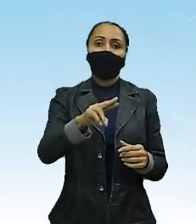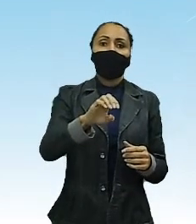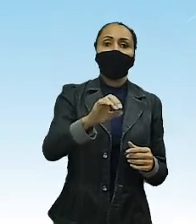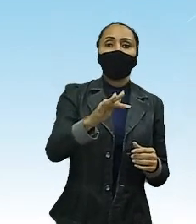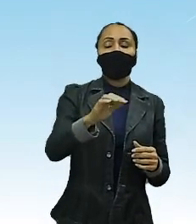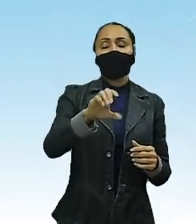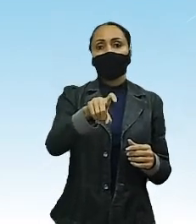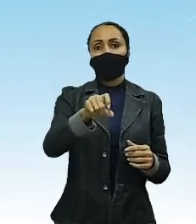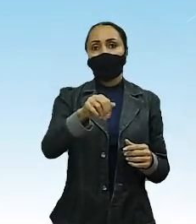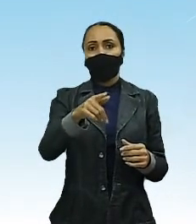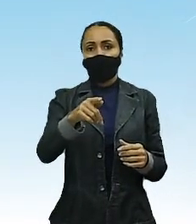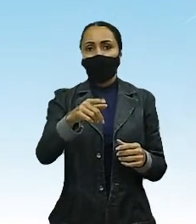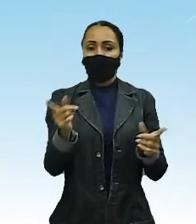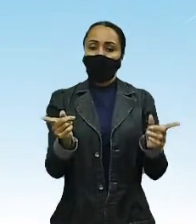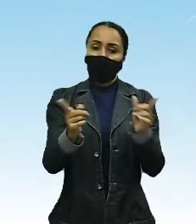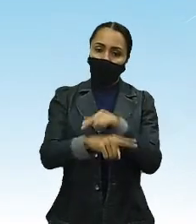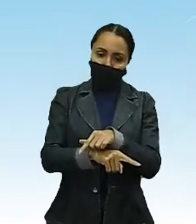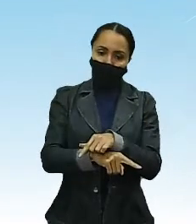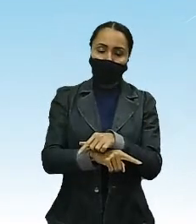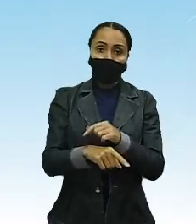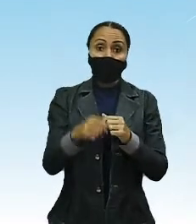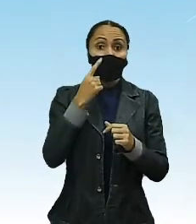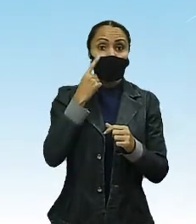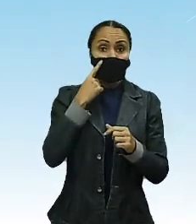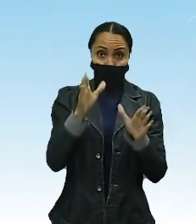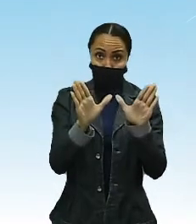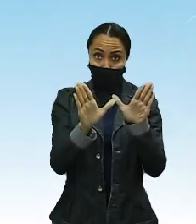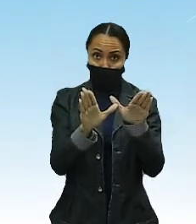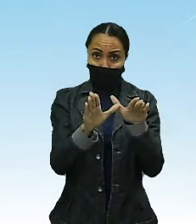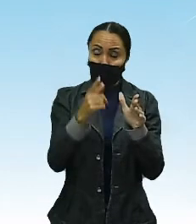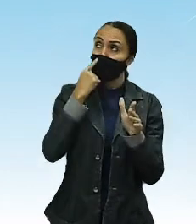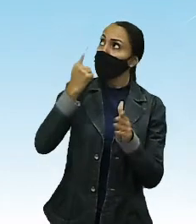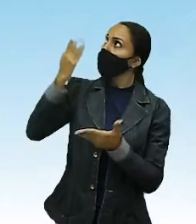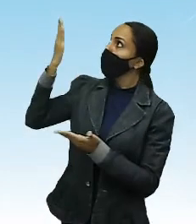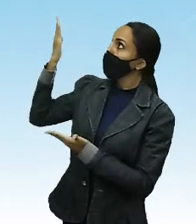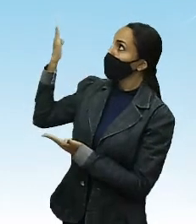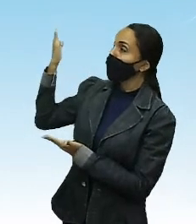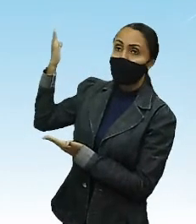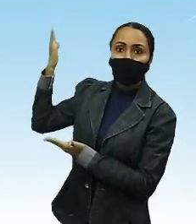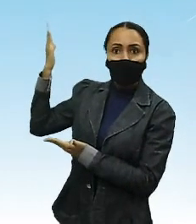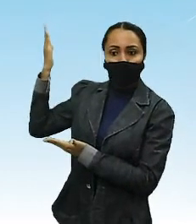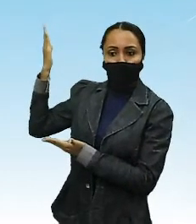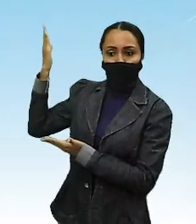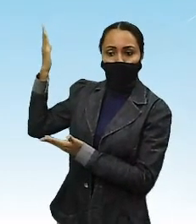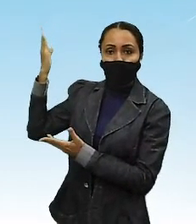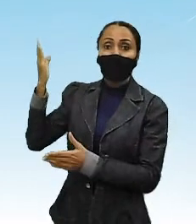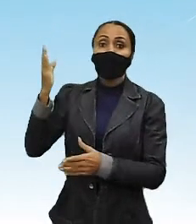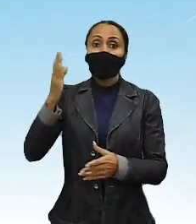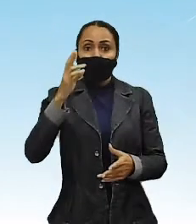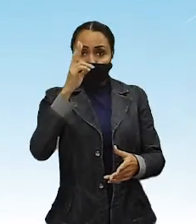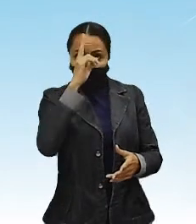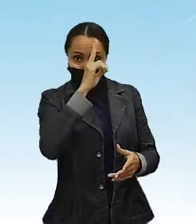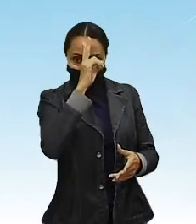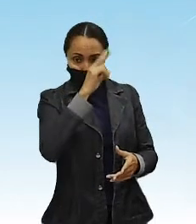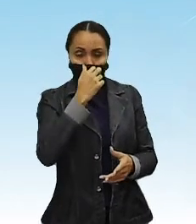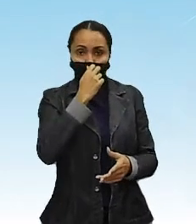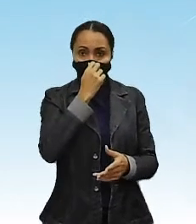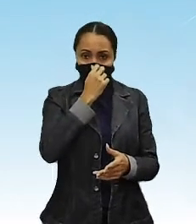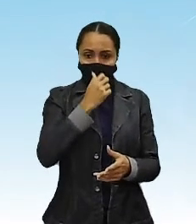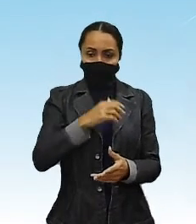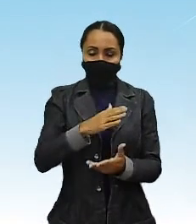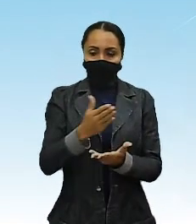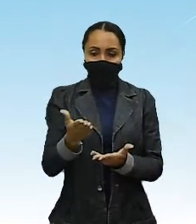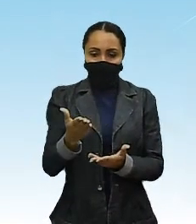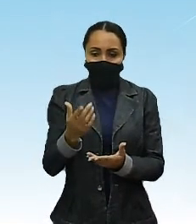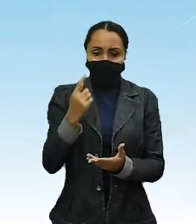inversão. Olha aí na borboleta como que a gente faz a ideia de simetria. Lembra lá do Word Wall com a